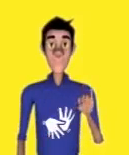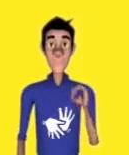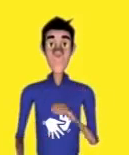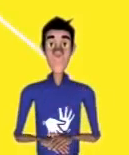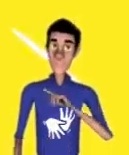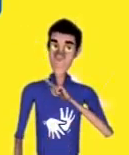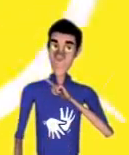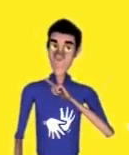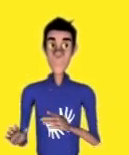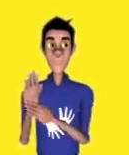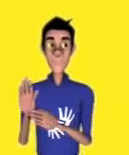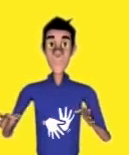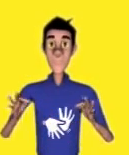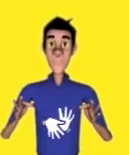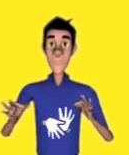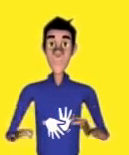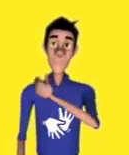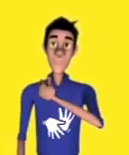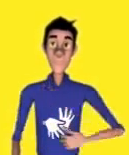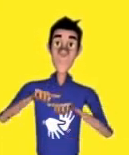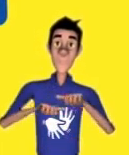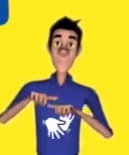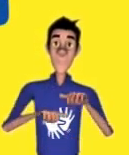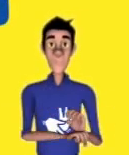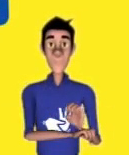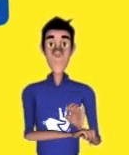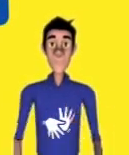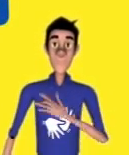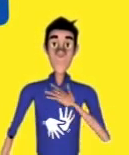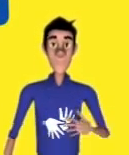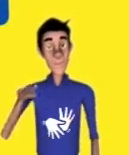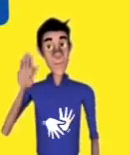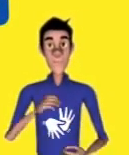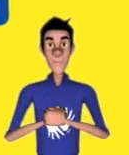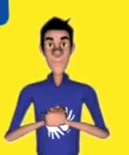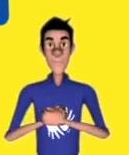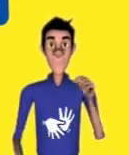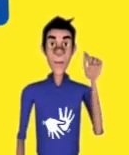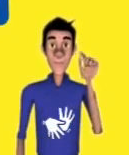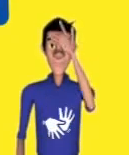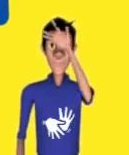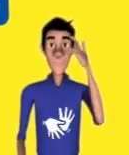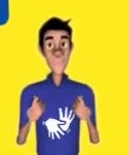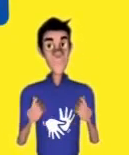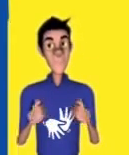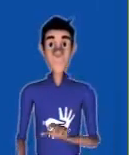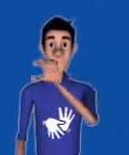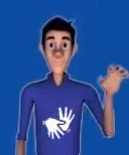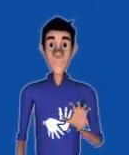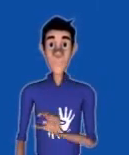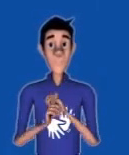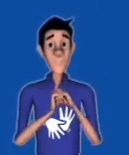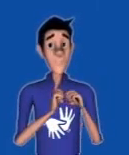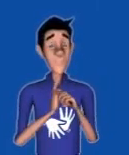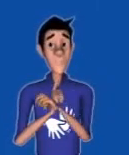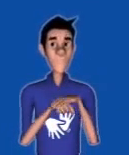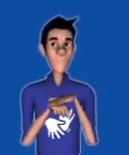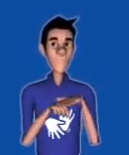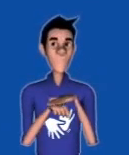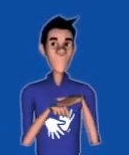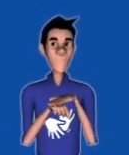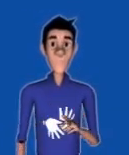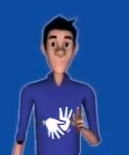Fábio tem propostas e plano de governo para mudar o Estado. A saúde mais perto de quem precisa. A regionalização